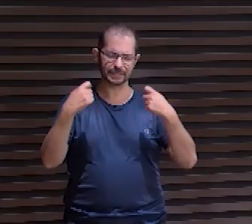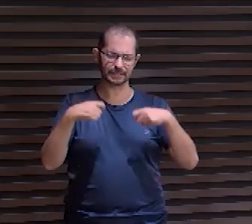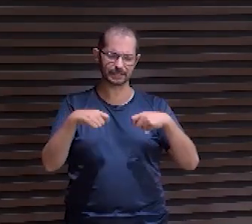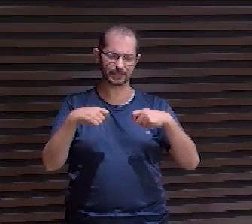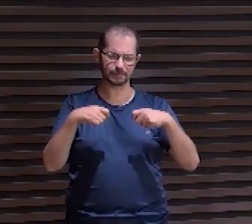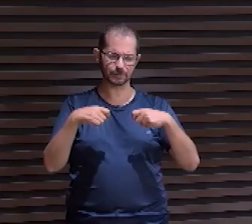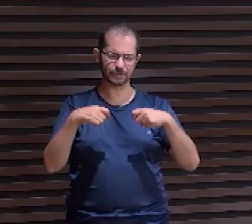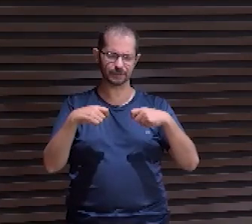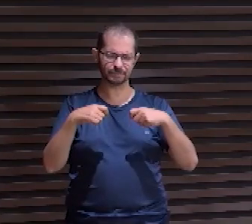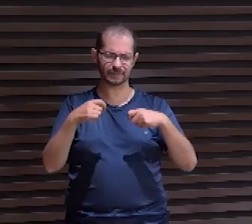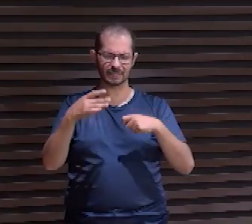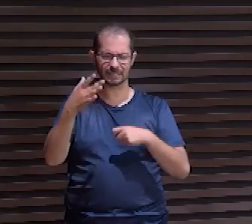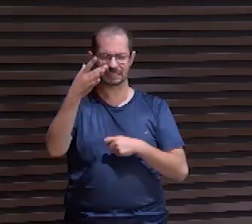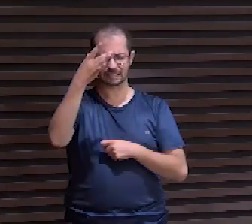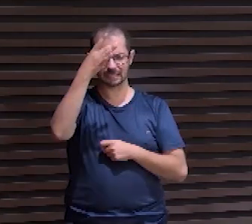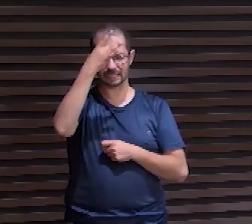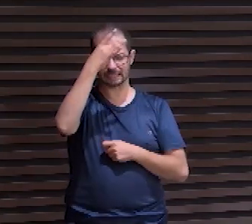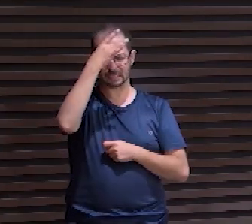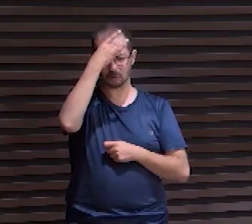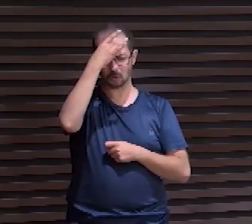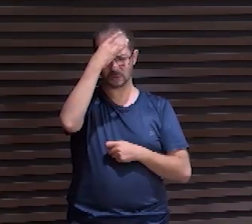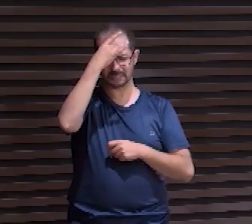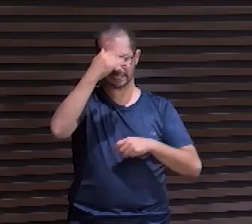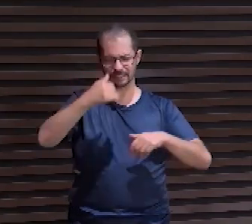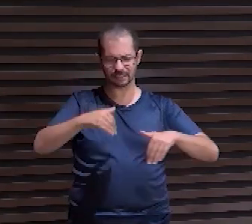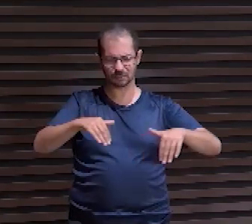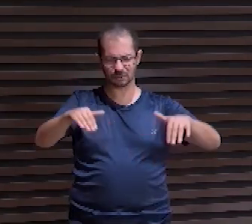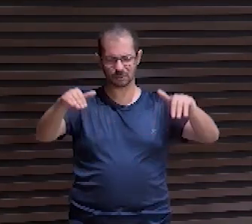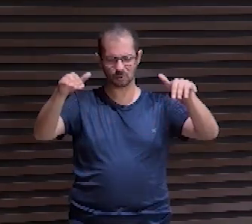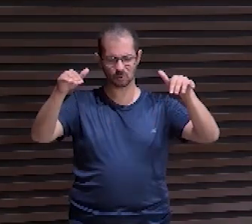desta consciência do teu trono de graça.